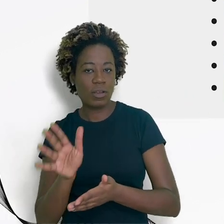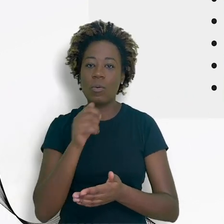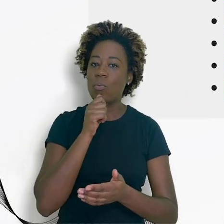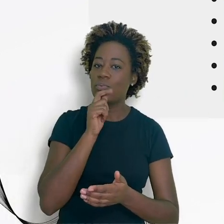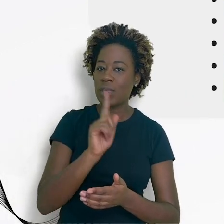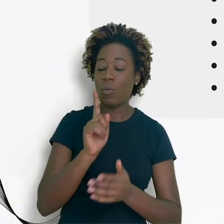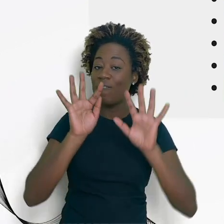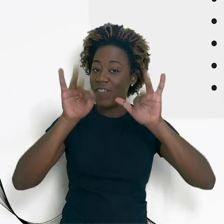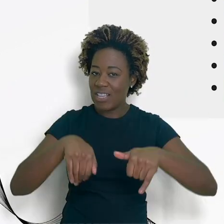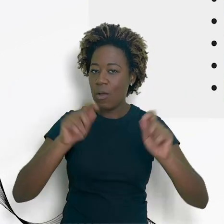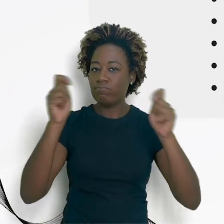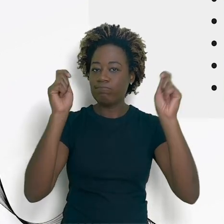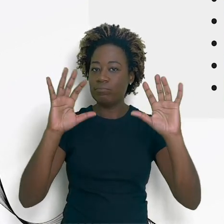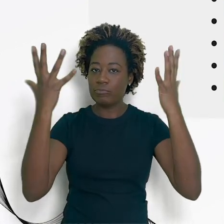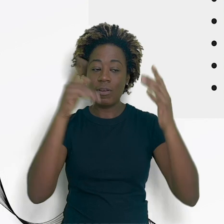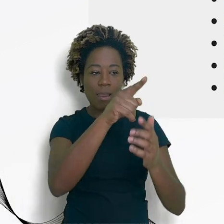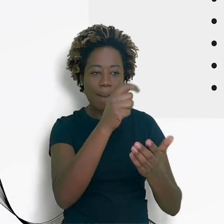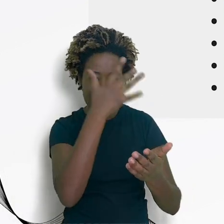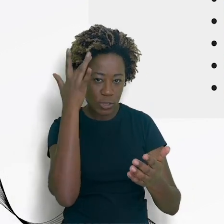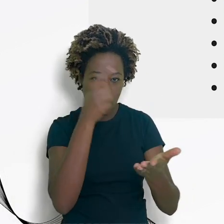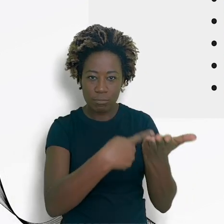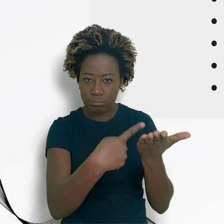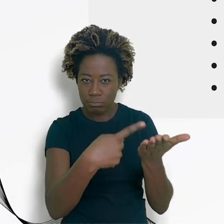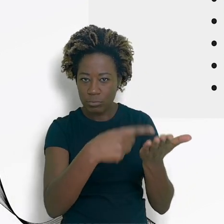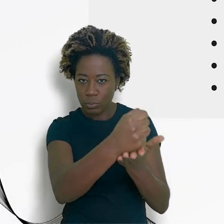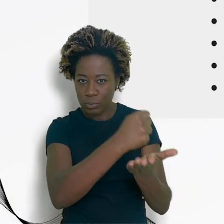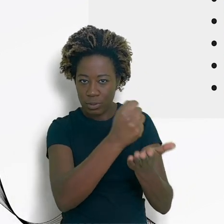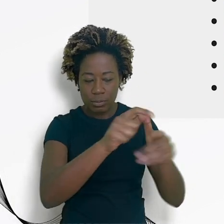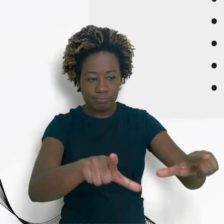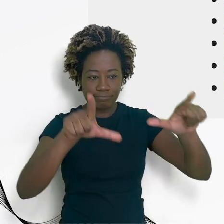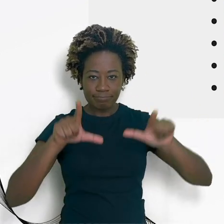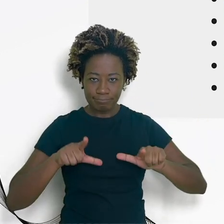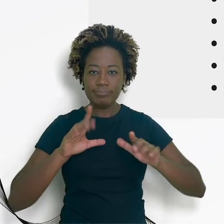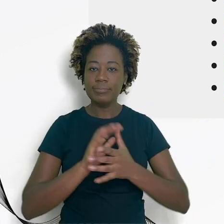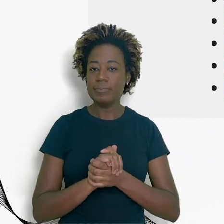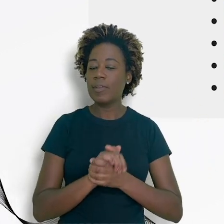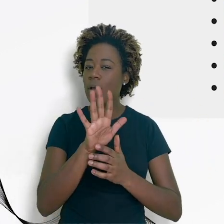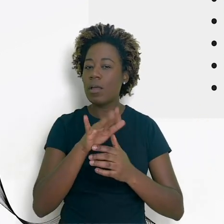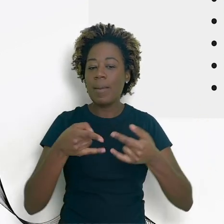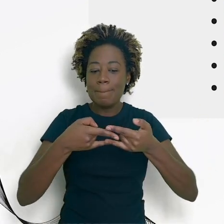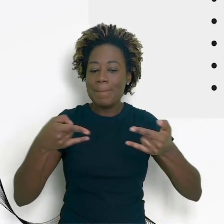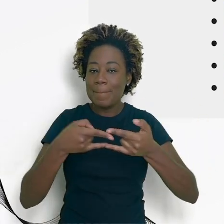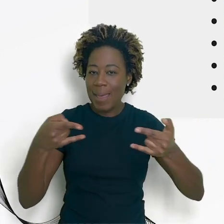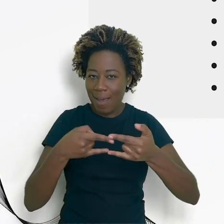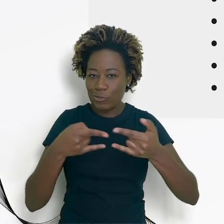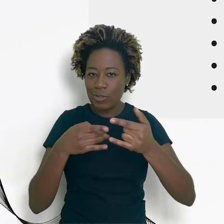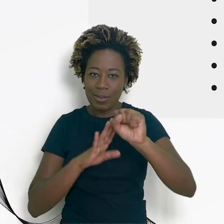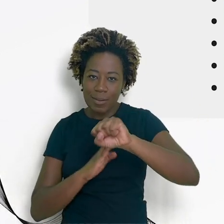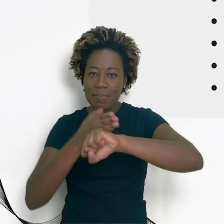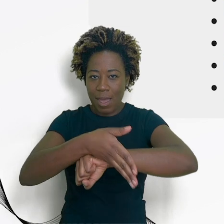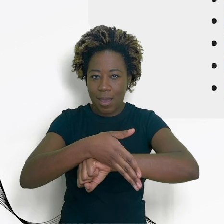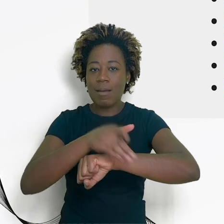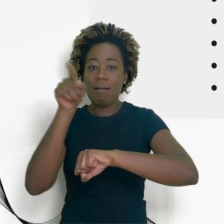final do seu evento, de solicitar o borderô para o seu contratante. E última dica, lembra sempre que bilhete de embarque é aquele